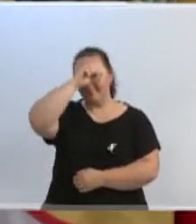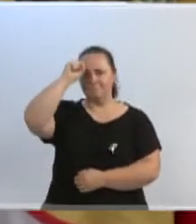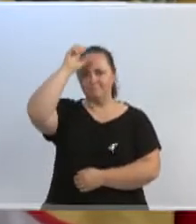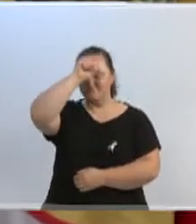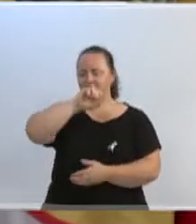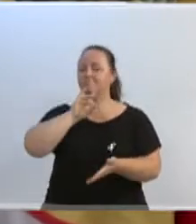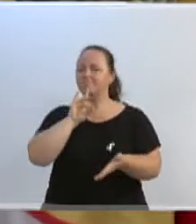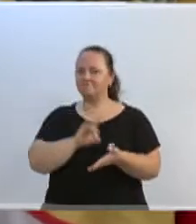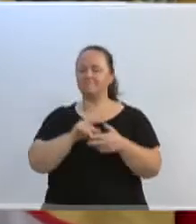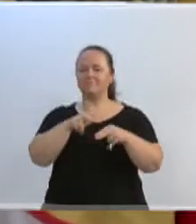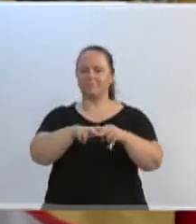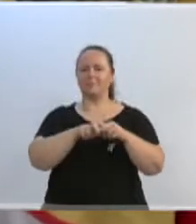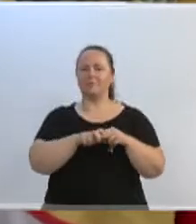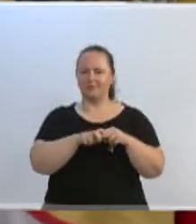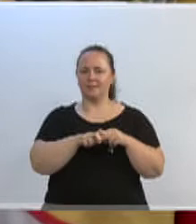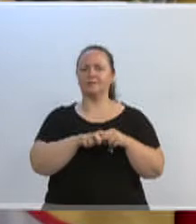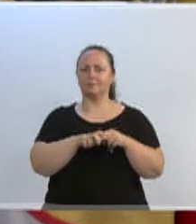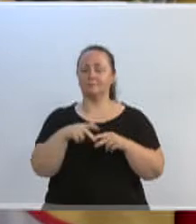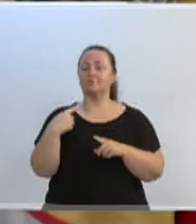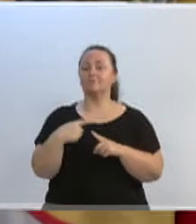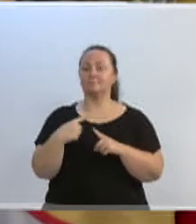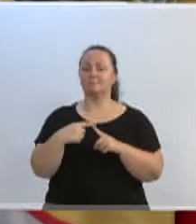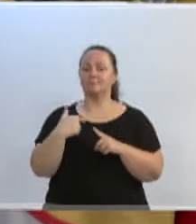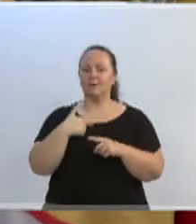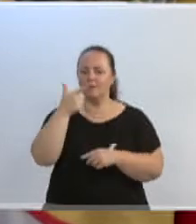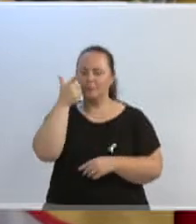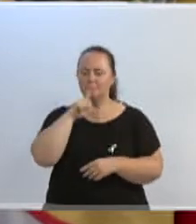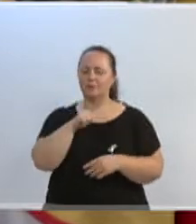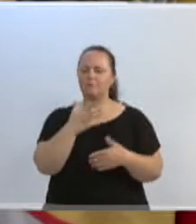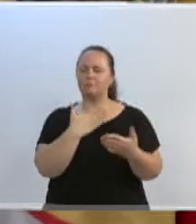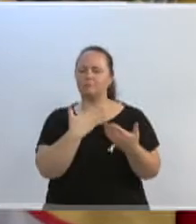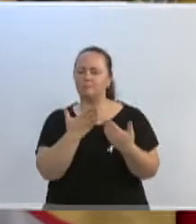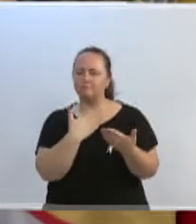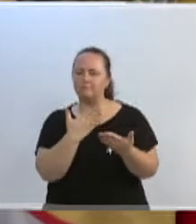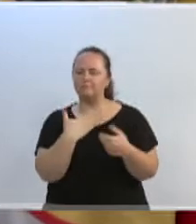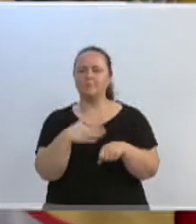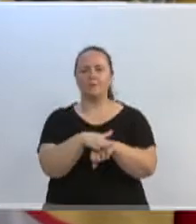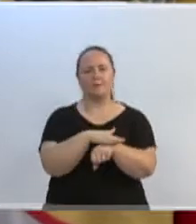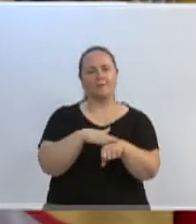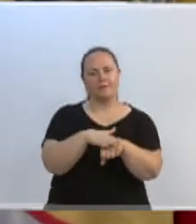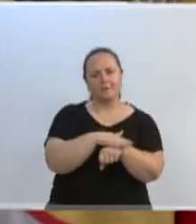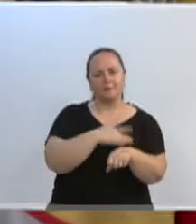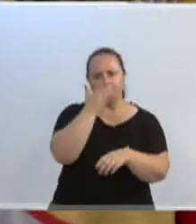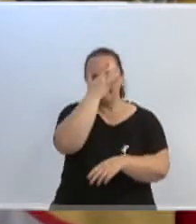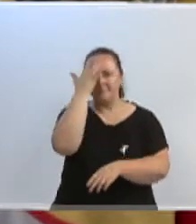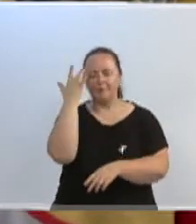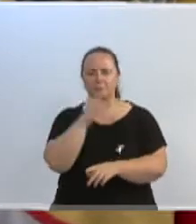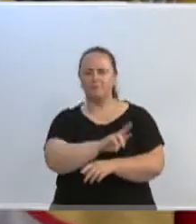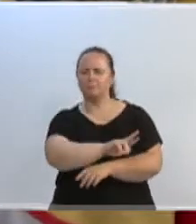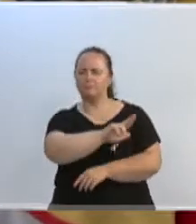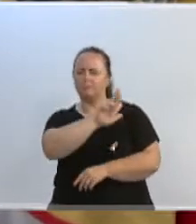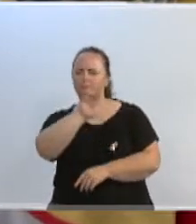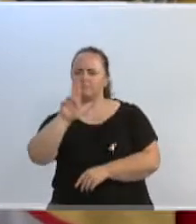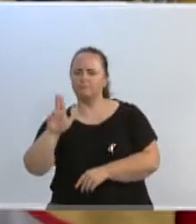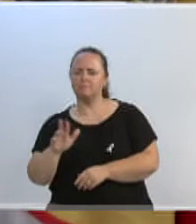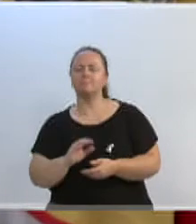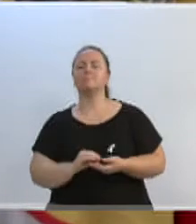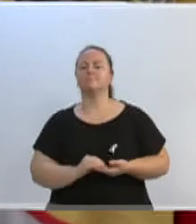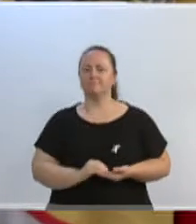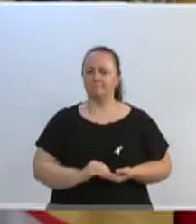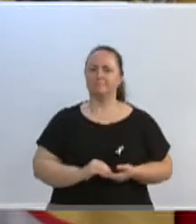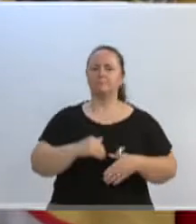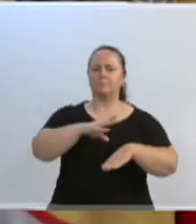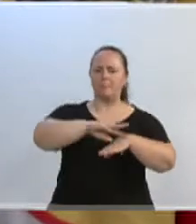isso, por ter tido a possibilidade de conversar com as mais diferentes pessoas que me passaram as